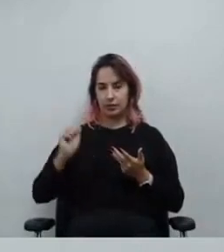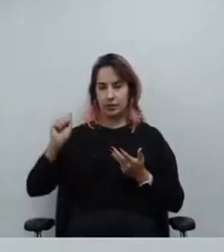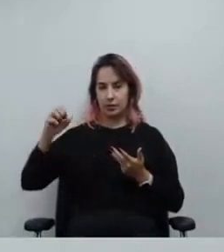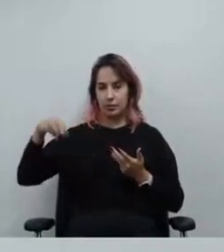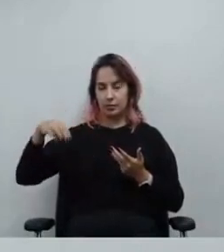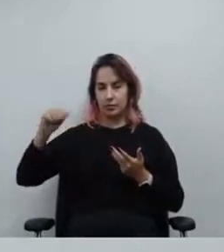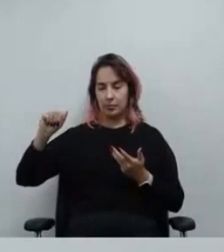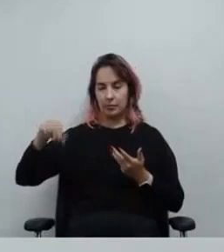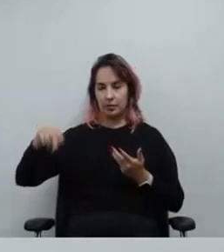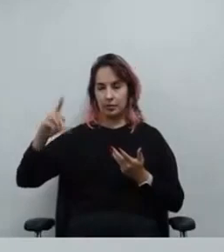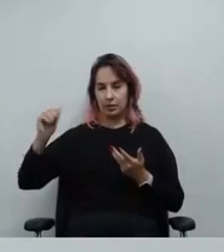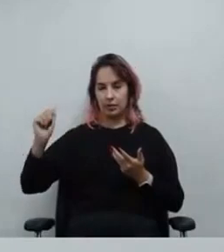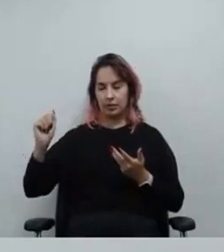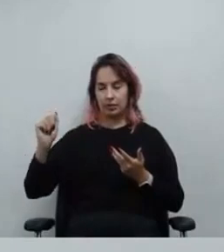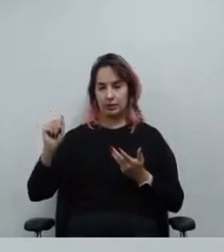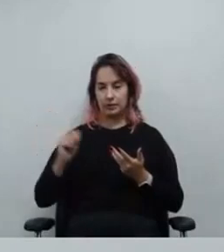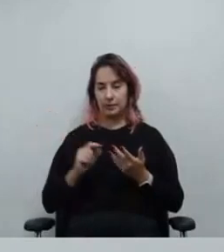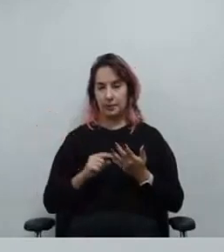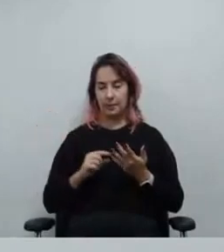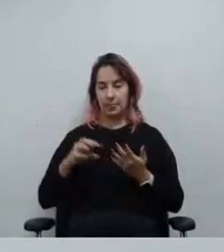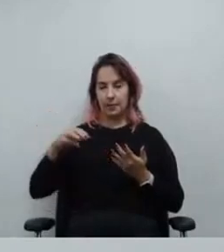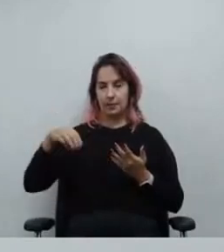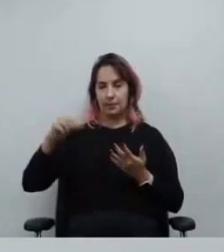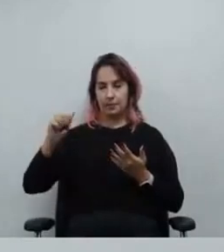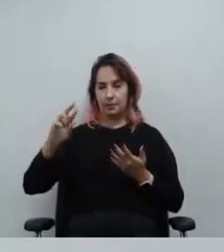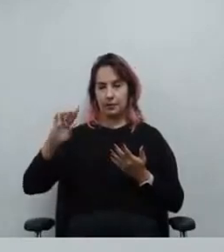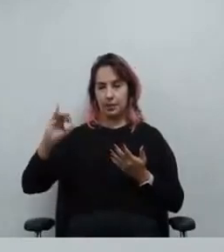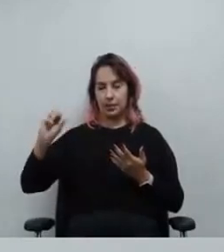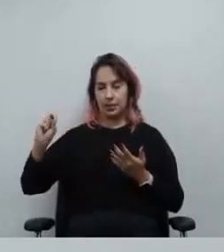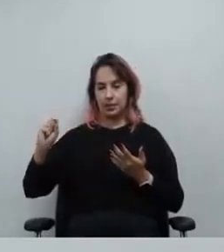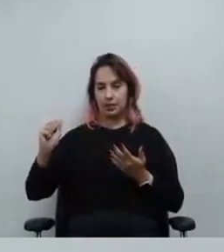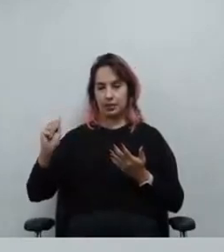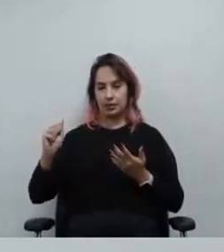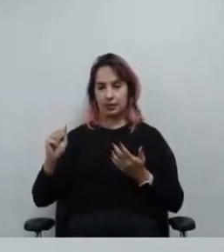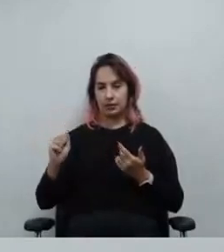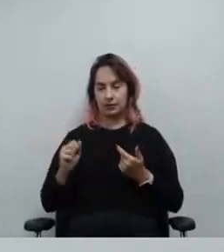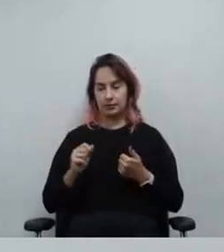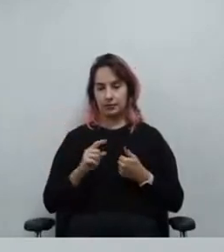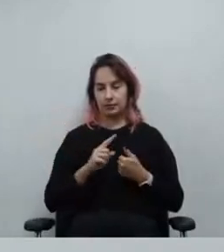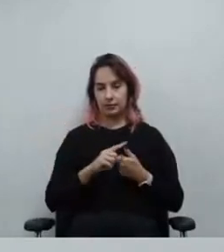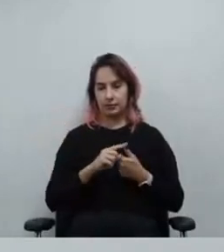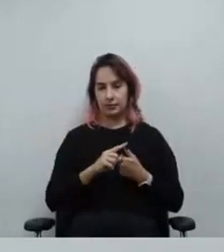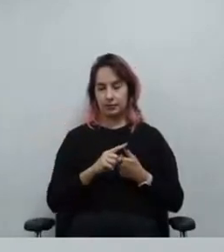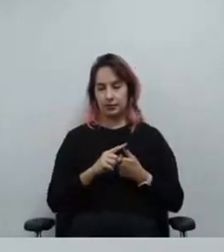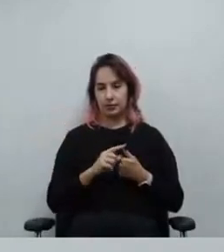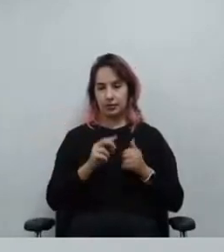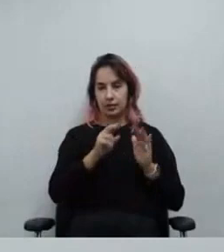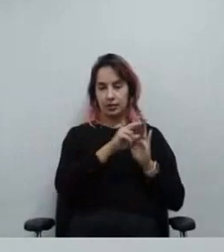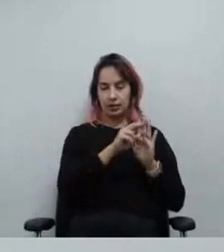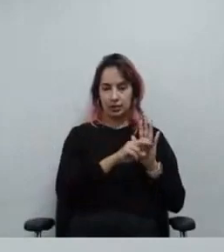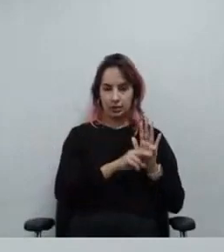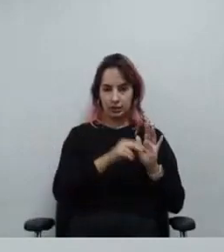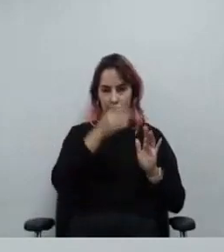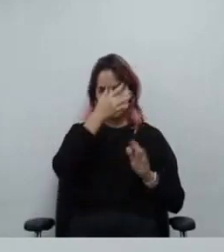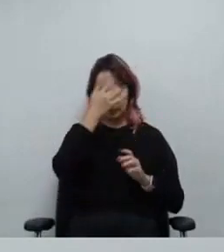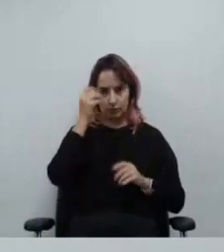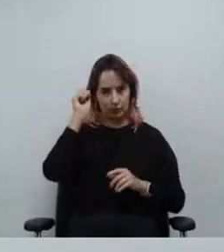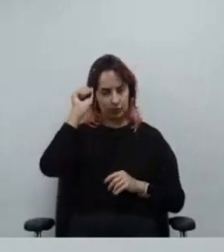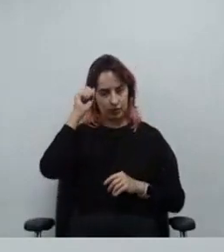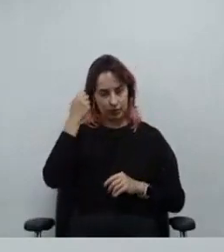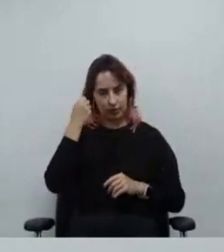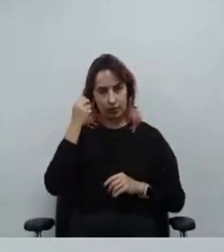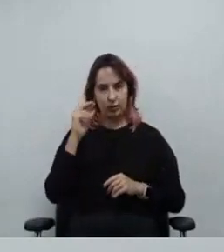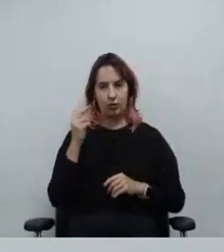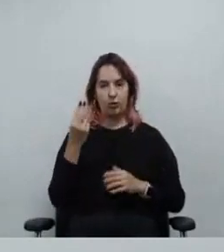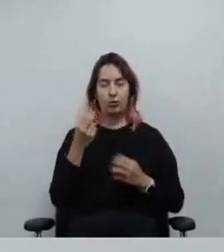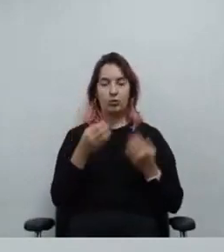de Andrade Caputo Tejo, Marisa Fonseca Barbosa. Na lista de pessoas negras